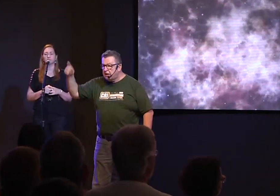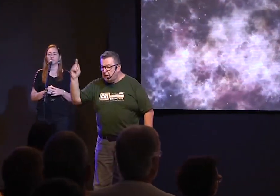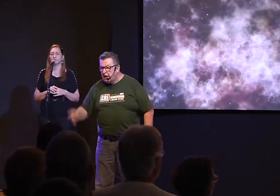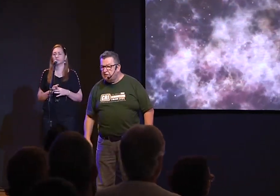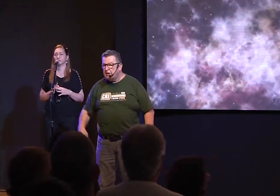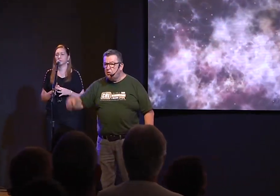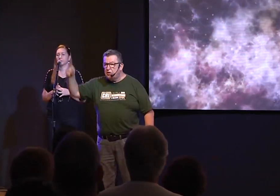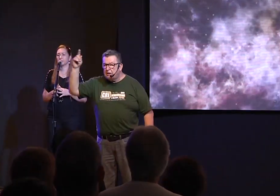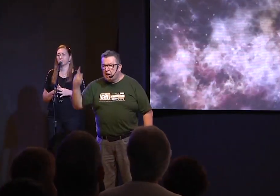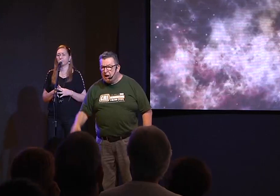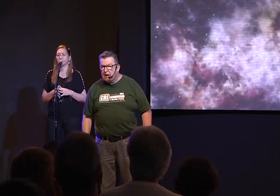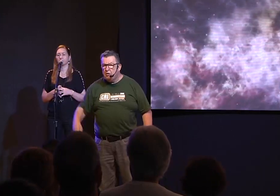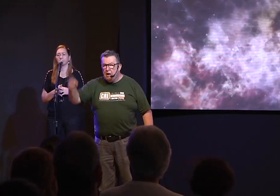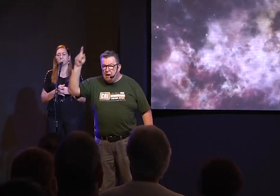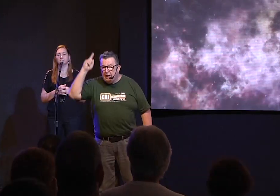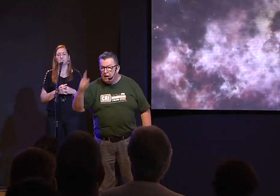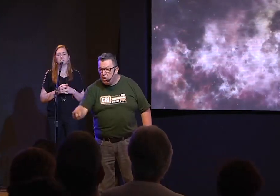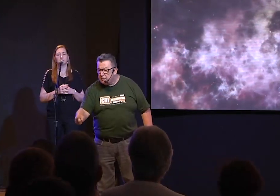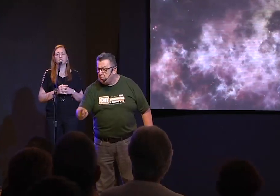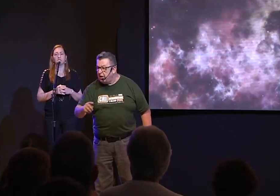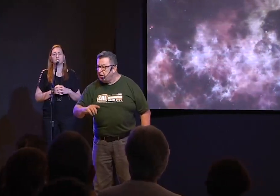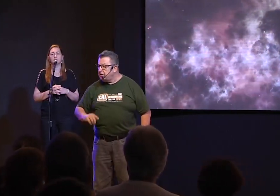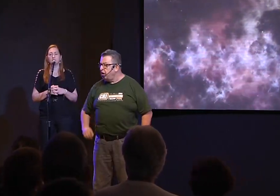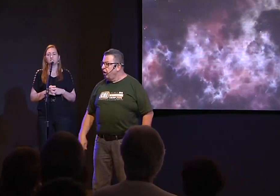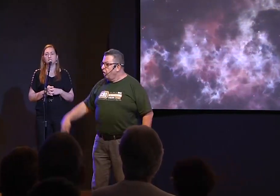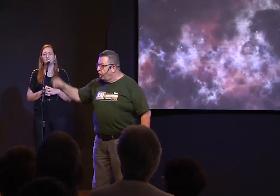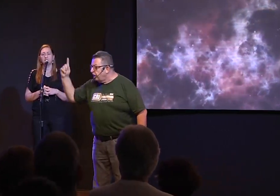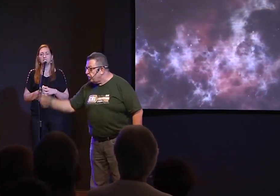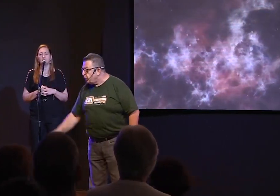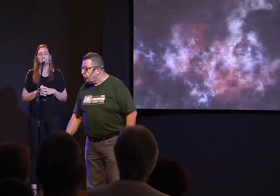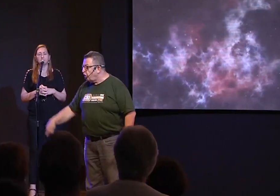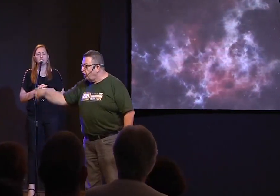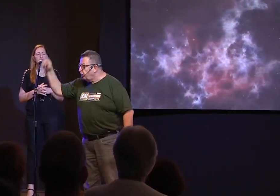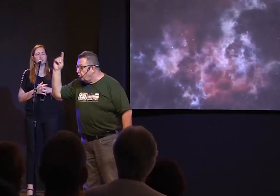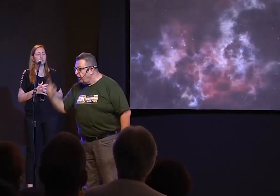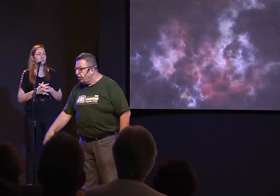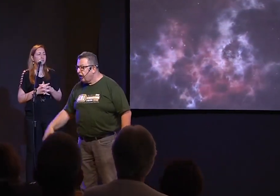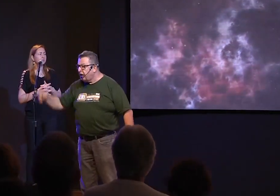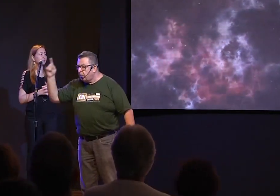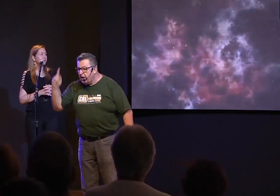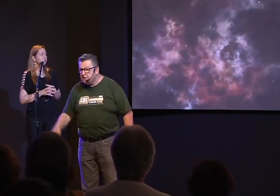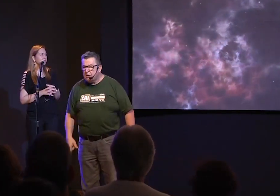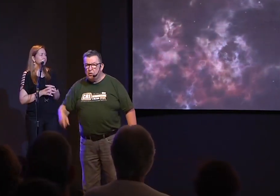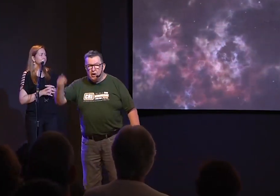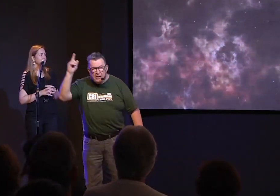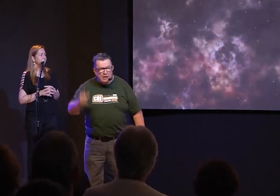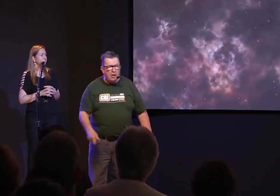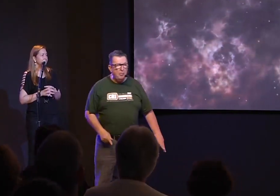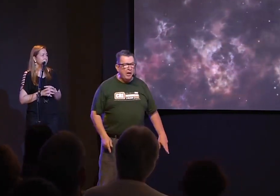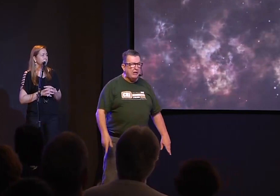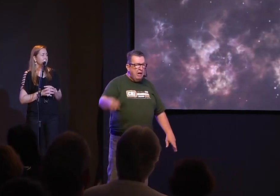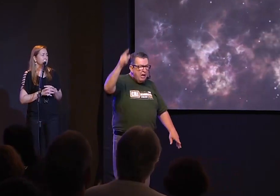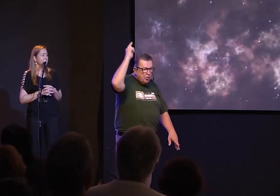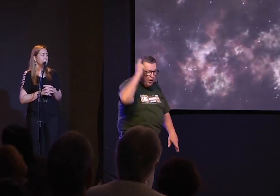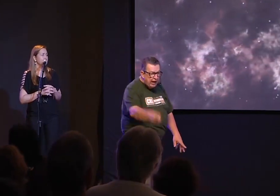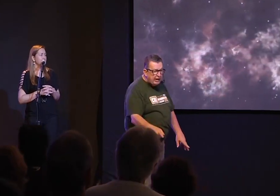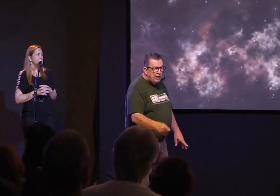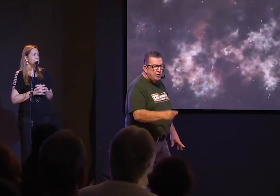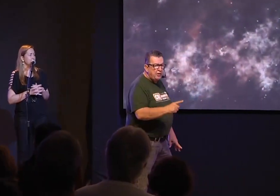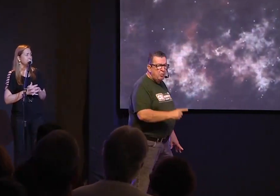que Satanás tem nos atacado. É na nossa mente. Quantas pessoas doentes da cabeça, doentes da mente,